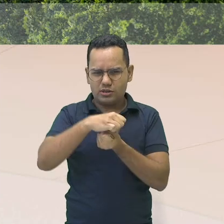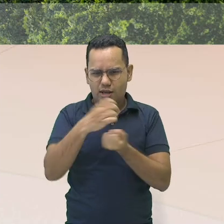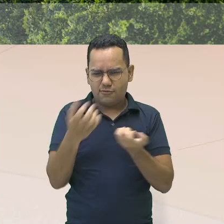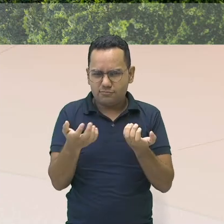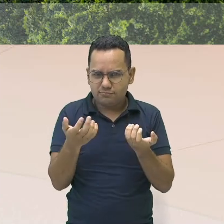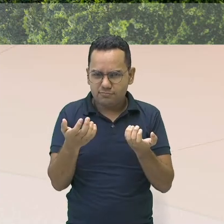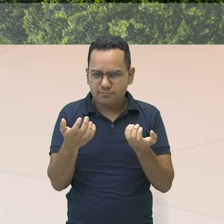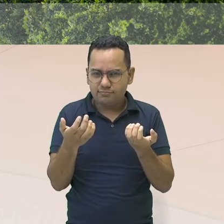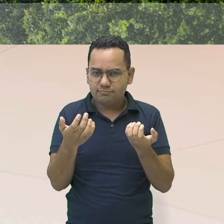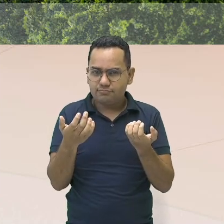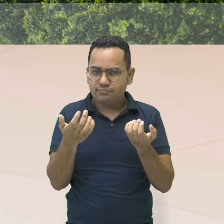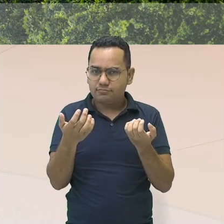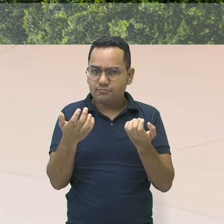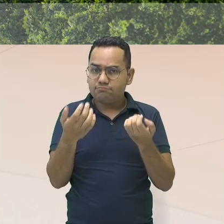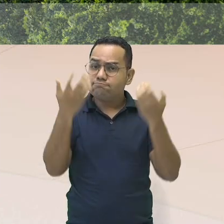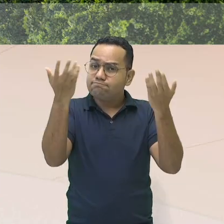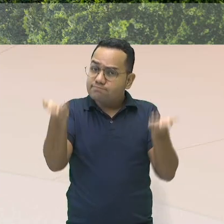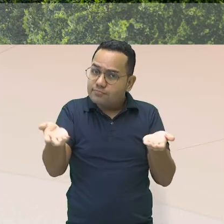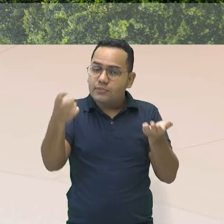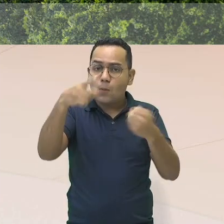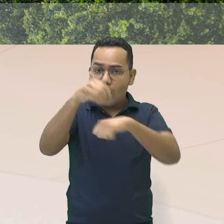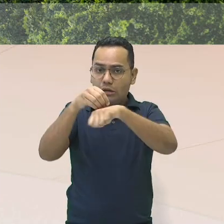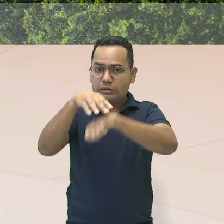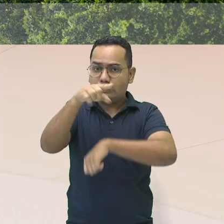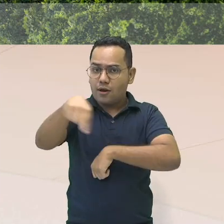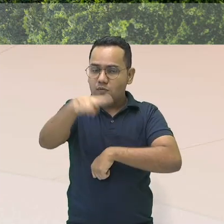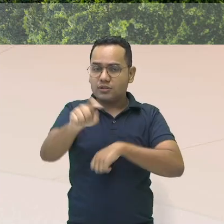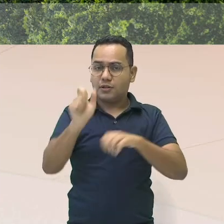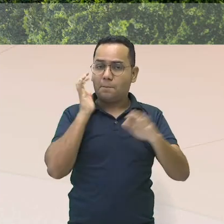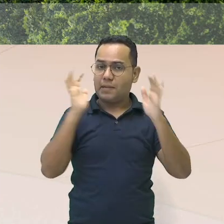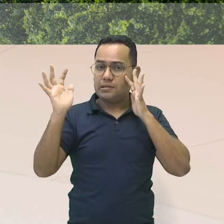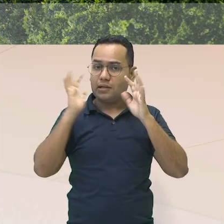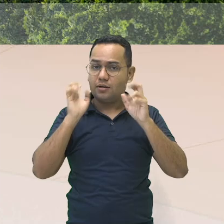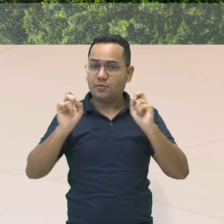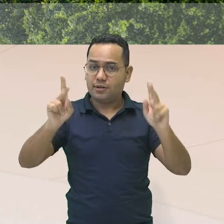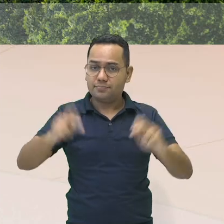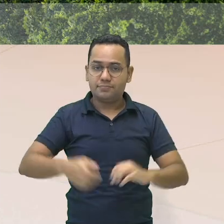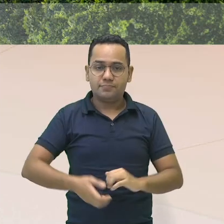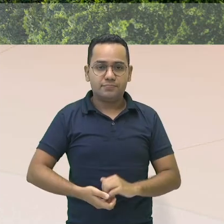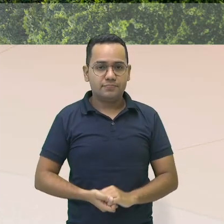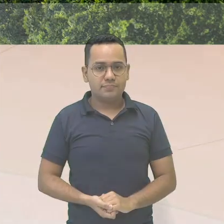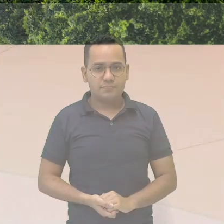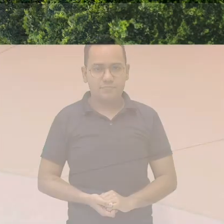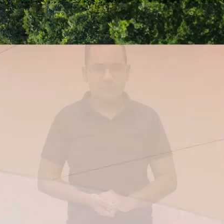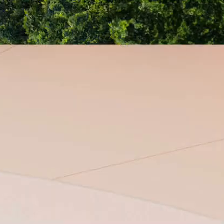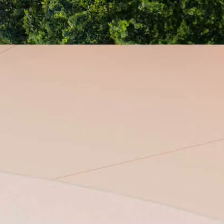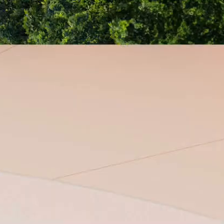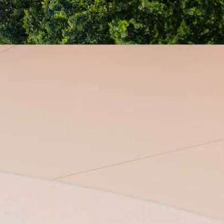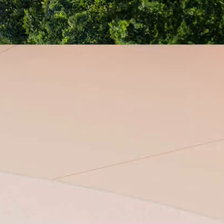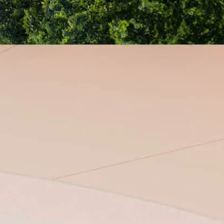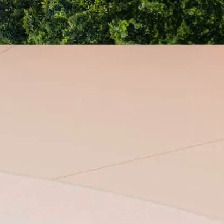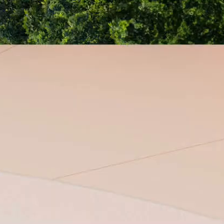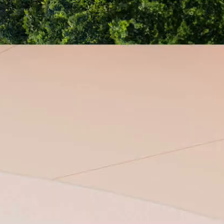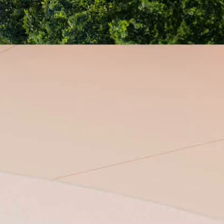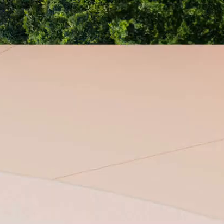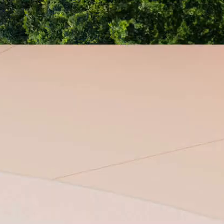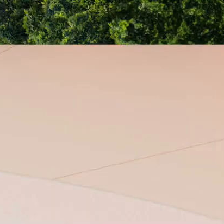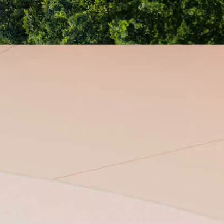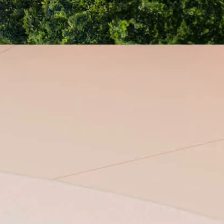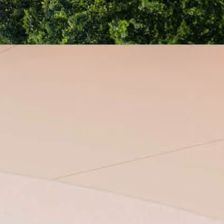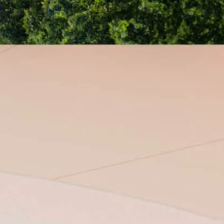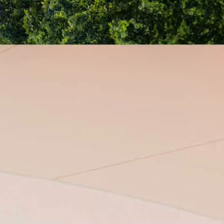adotamos? Bem, joguei aí, vocês fiquem pensando acerca disso. Vamos para a próxima conferência, que foi importante para a gente debater as